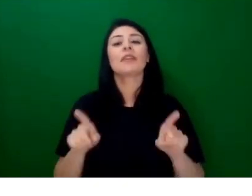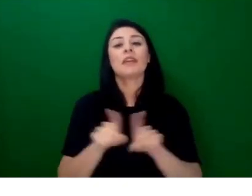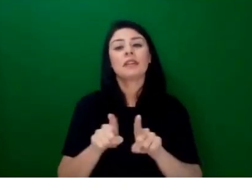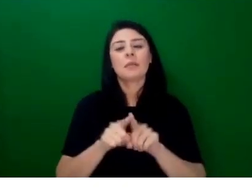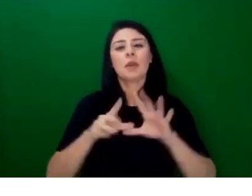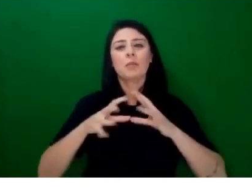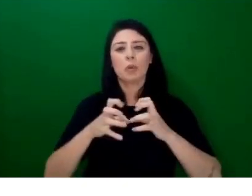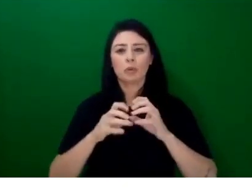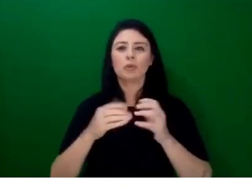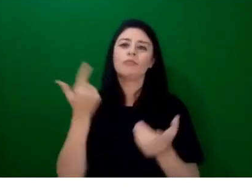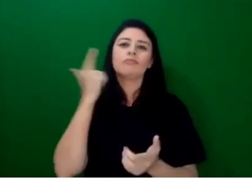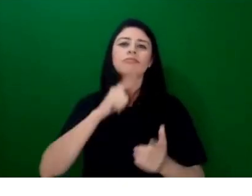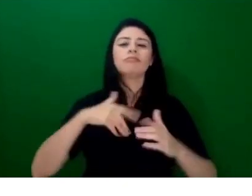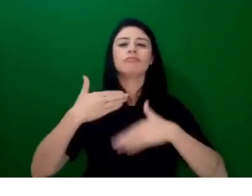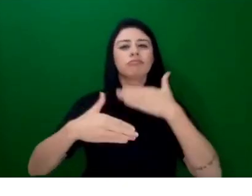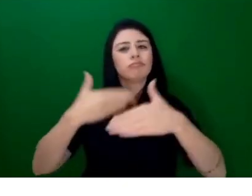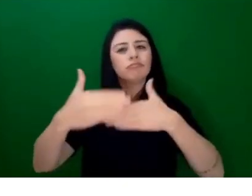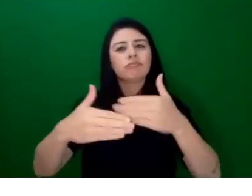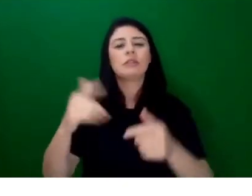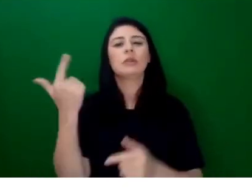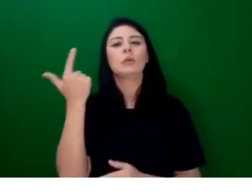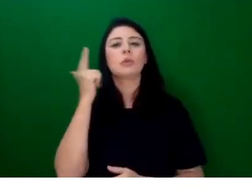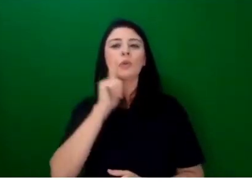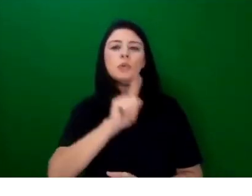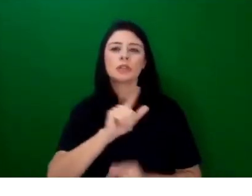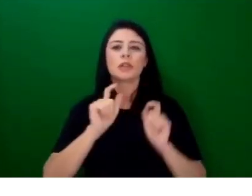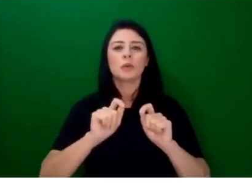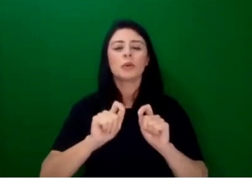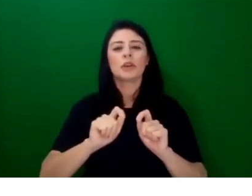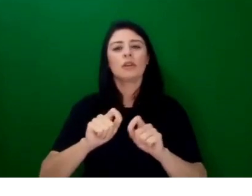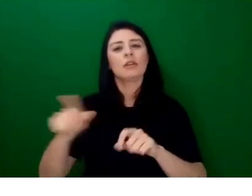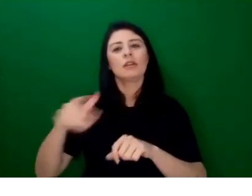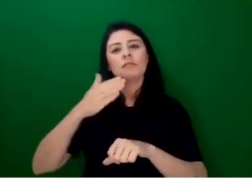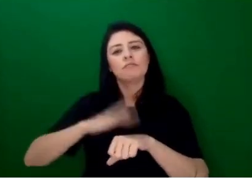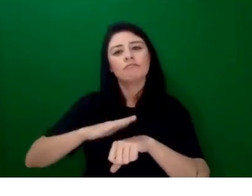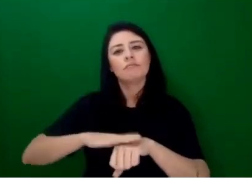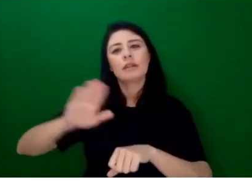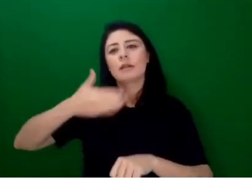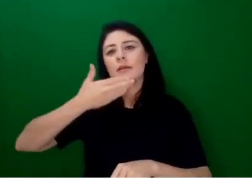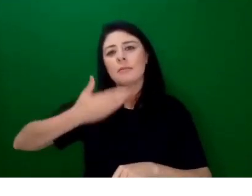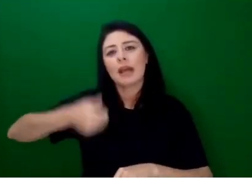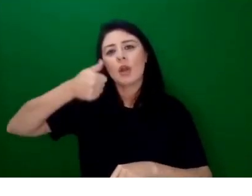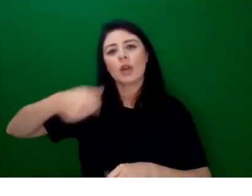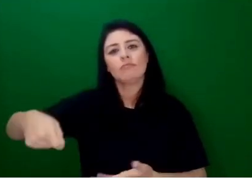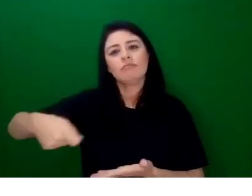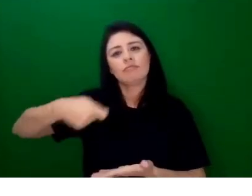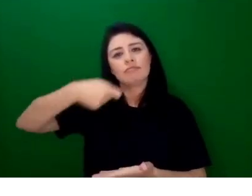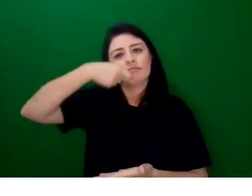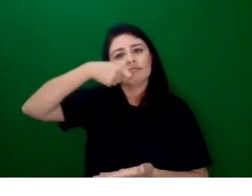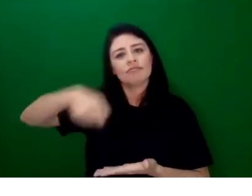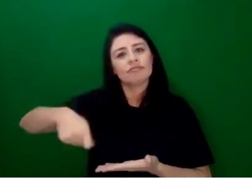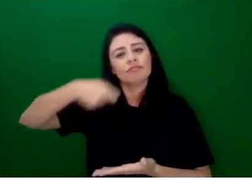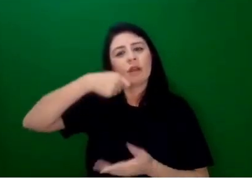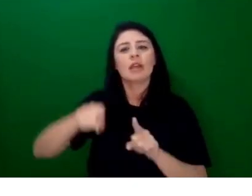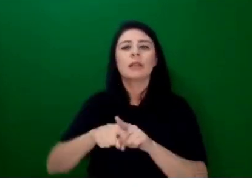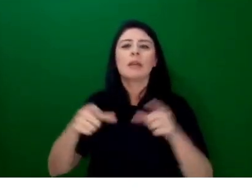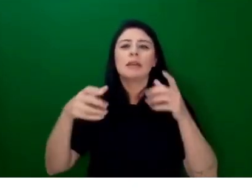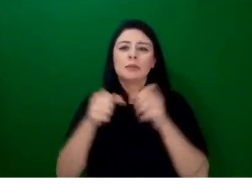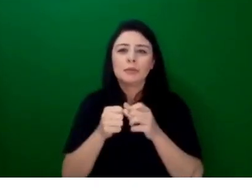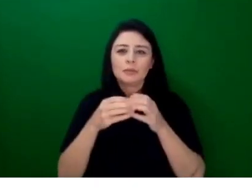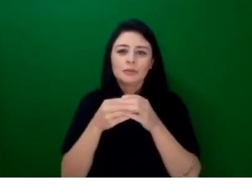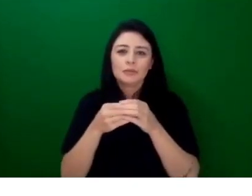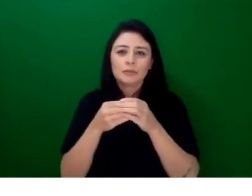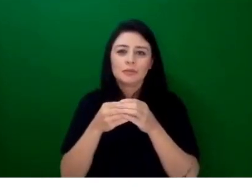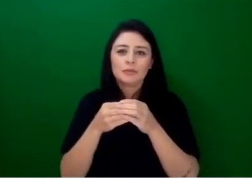A parte motora também consegue desenvolver, então ele consegue levar melhor a colherzinha até a boca, segurar o copinho com as